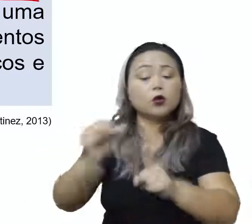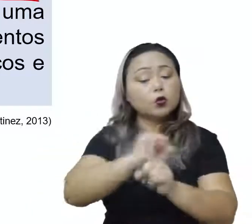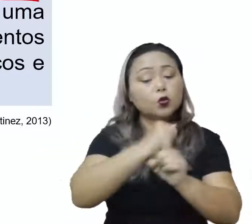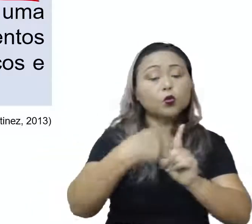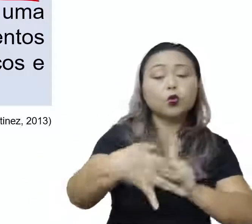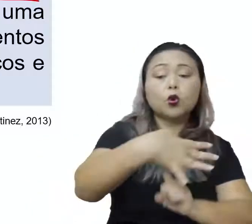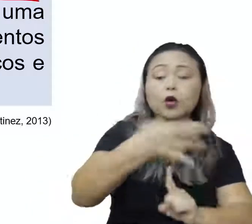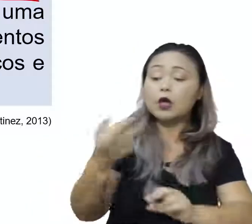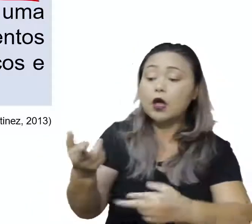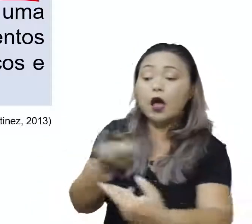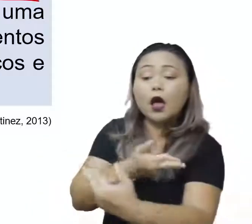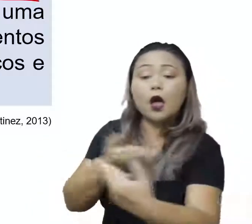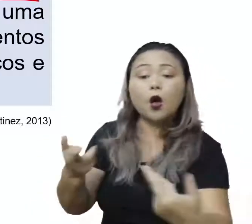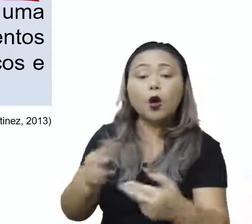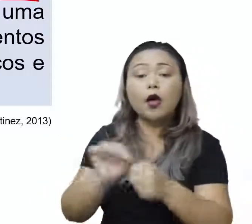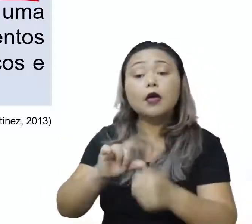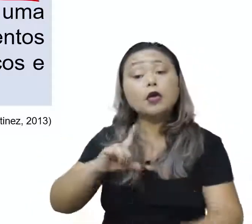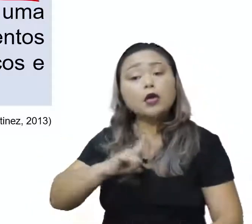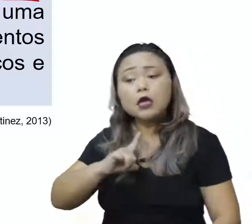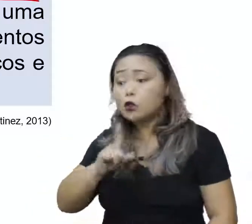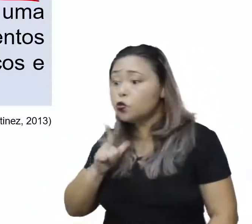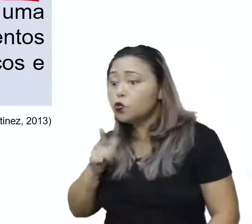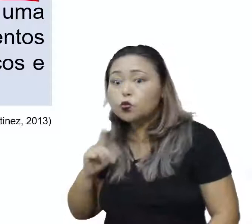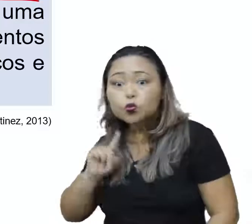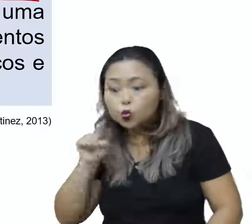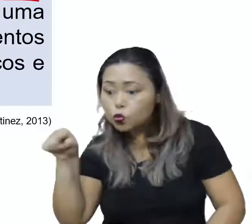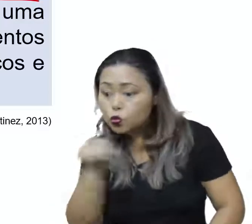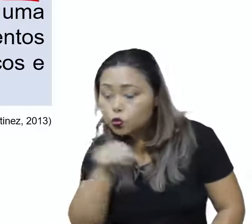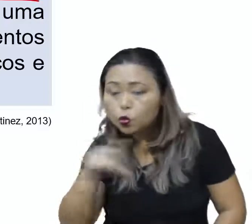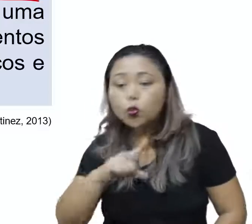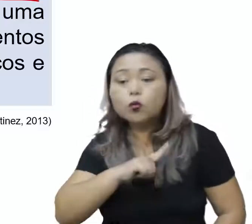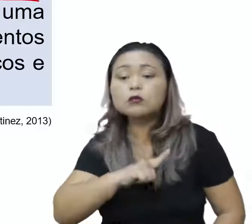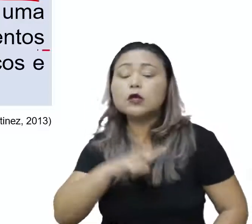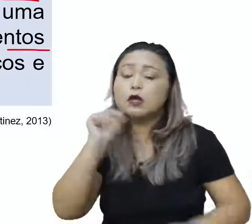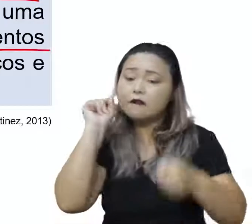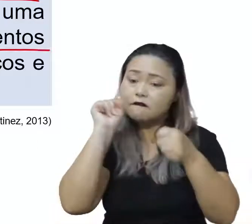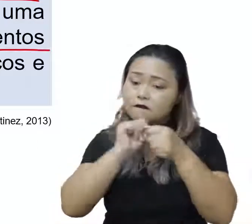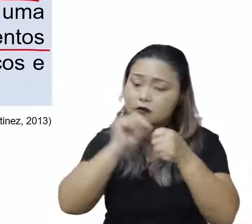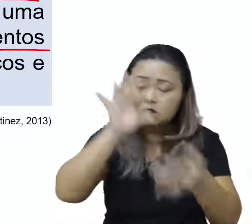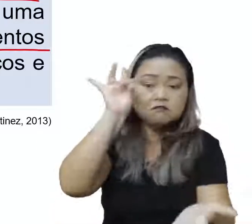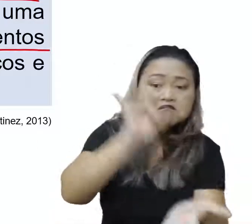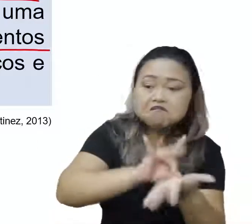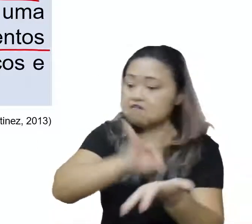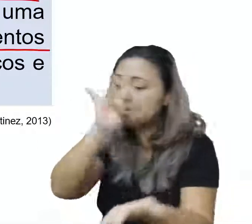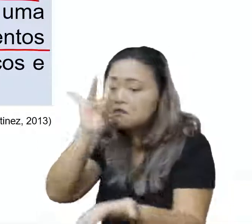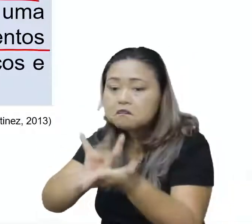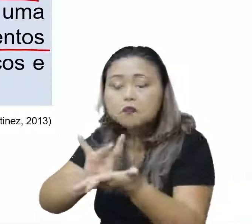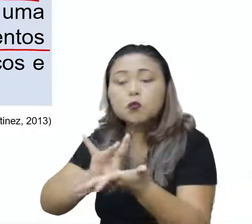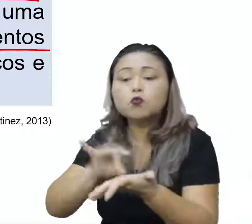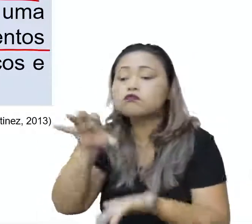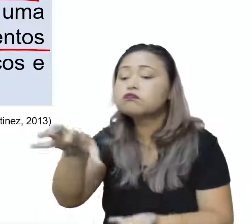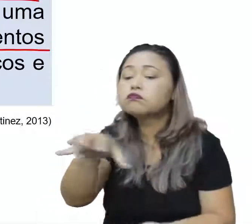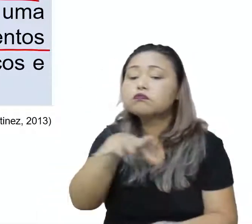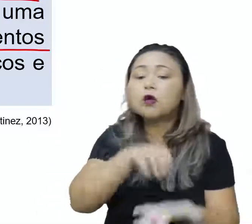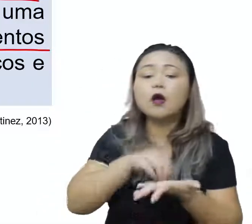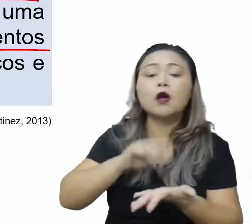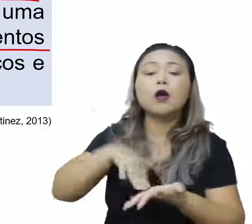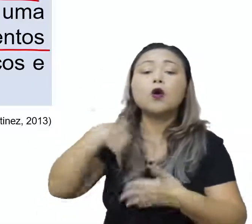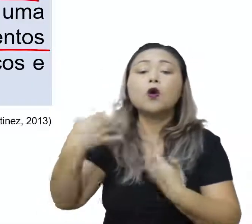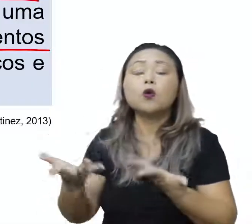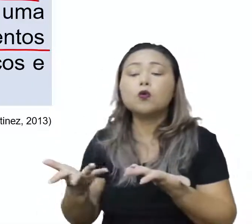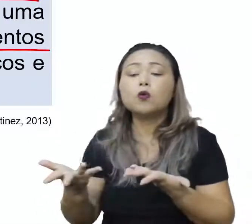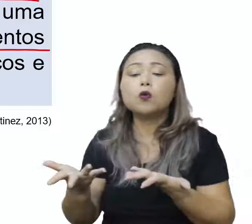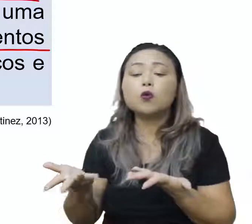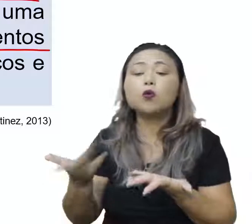Ativa. De todos os segmentos envolvidos. Todos os segmentos. Professor, quem são esses